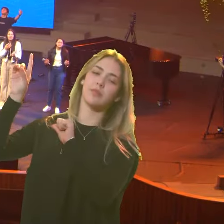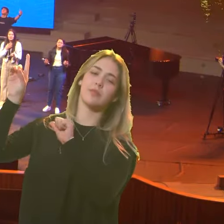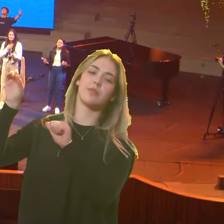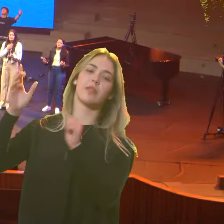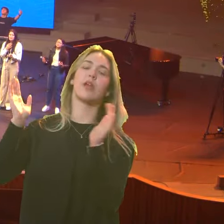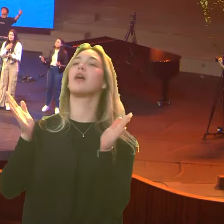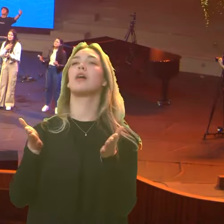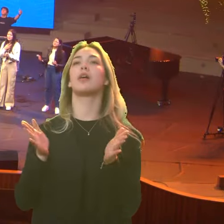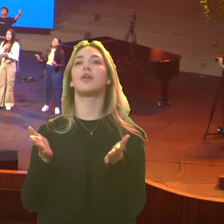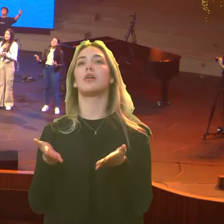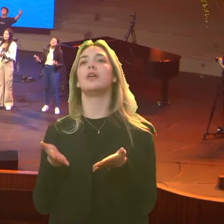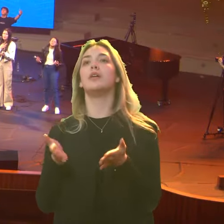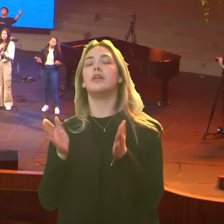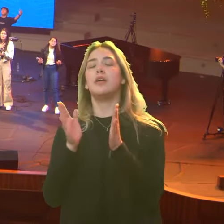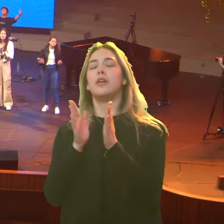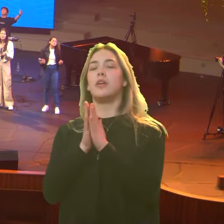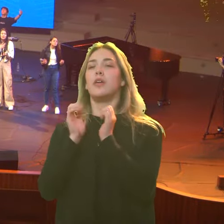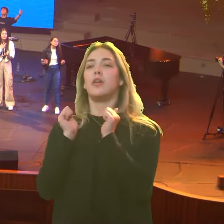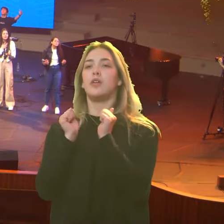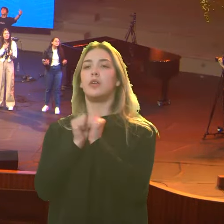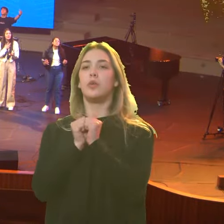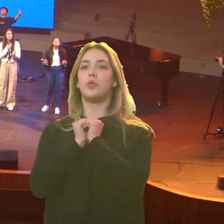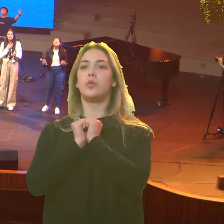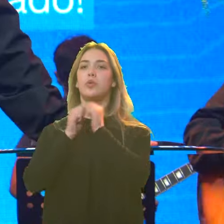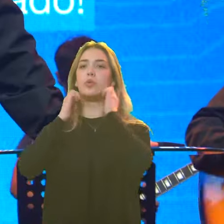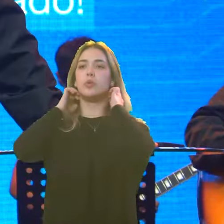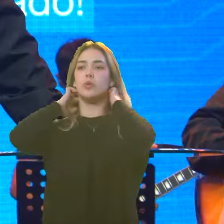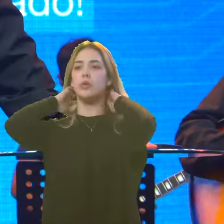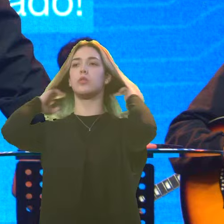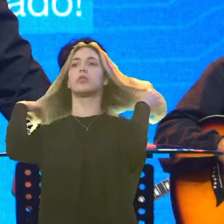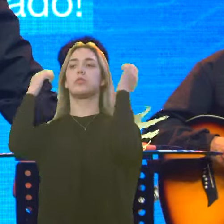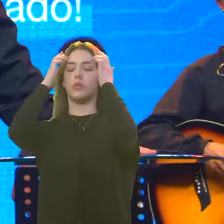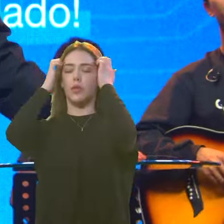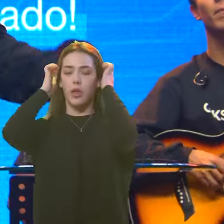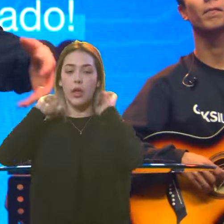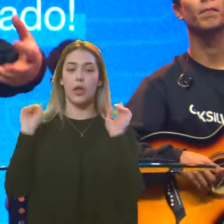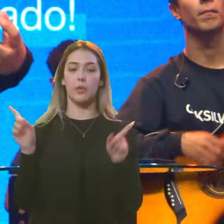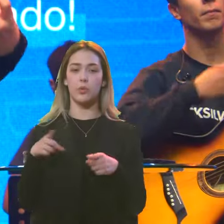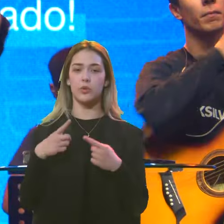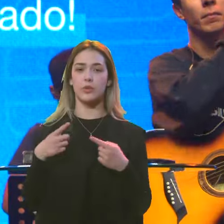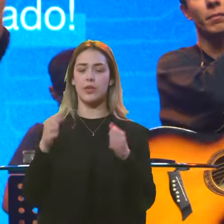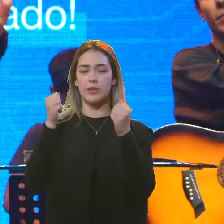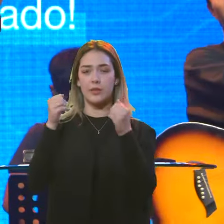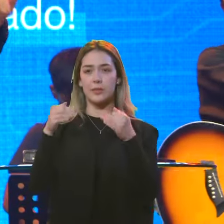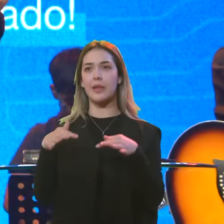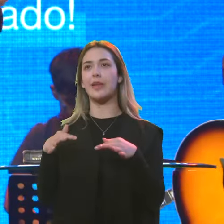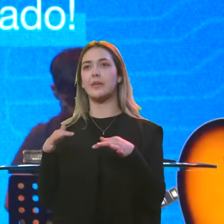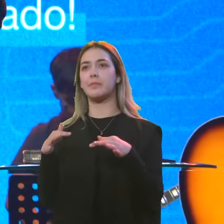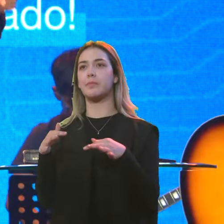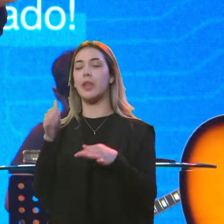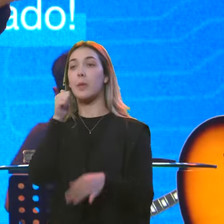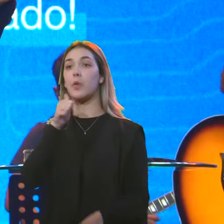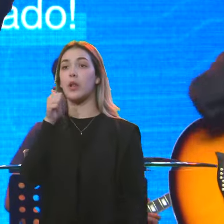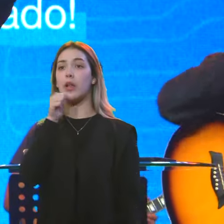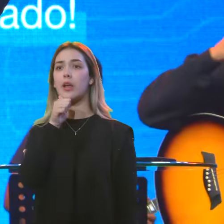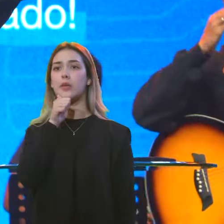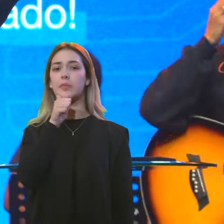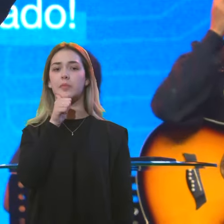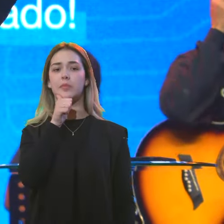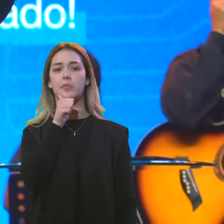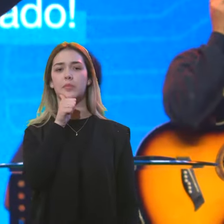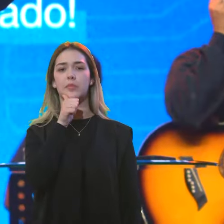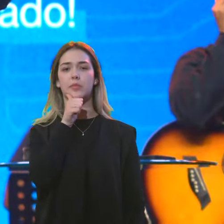orar juntos. Essa música fala da mulher que pegou o que ela tinha de mais precioso,